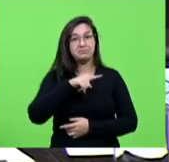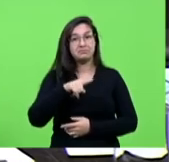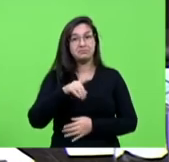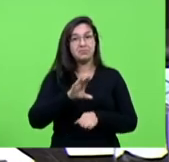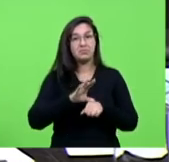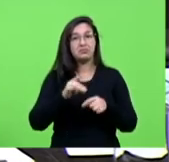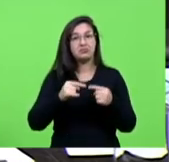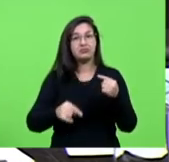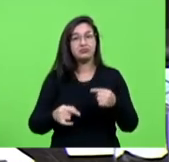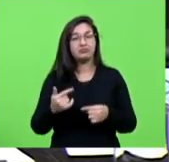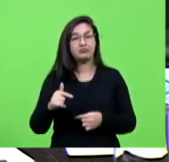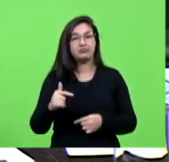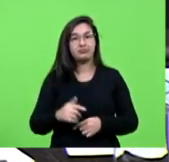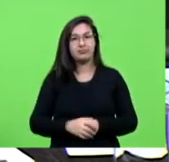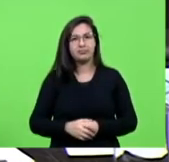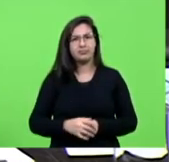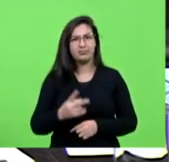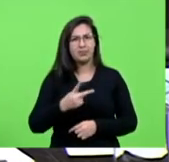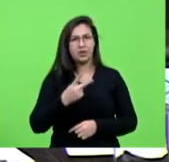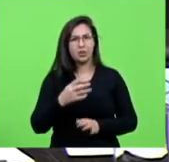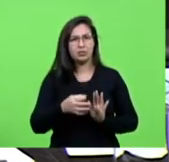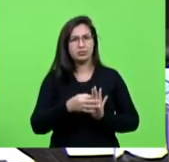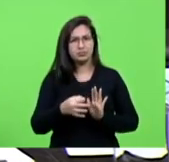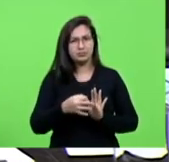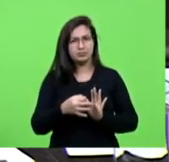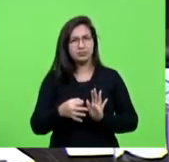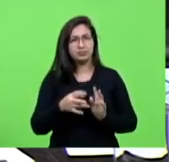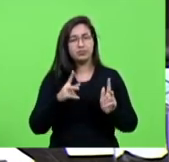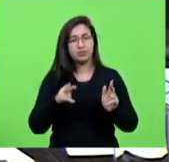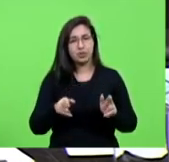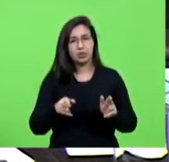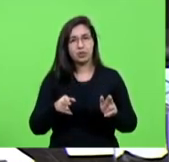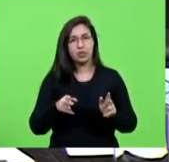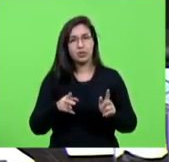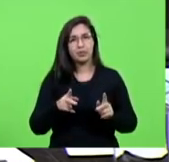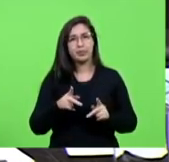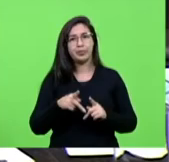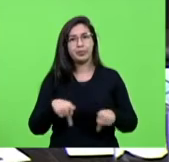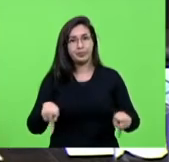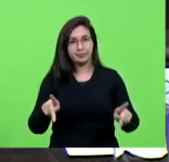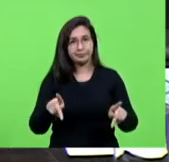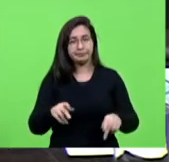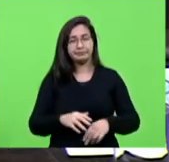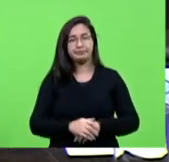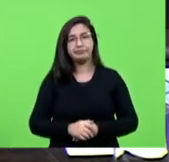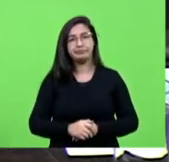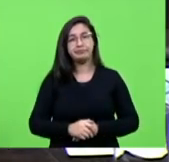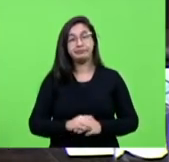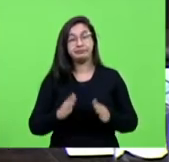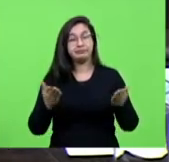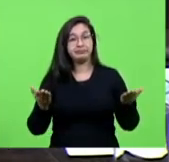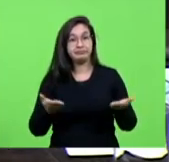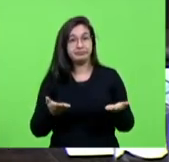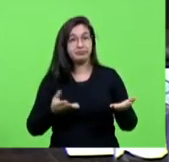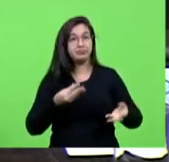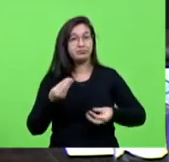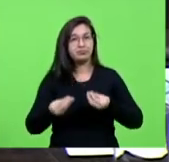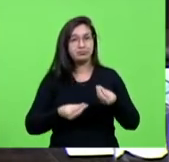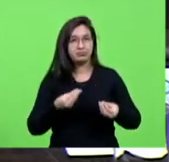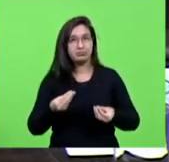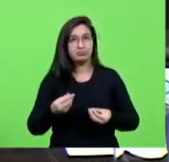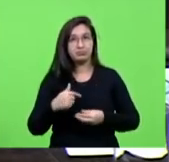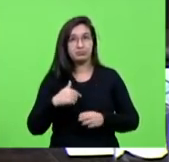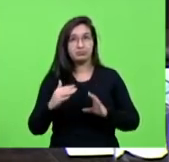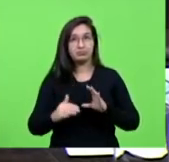Então, dois pareceres diferentes da mesma procuradoria. E agora, com pesar, eu